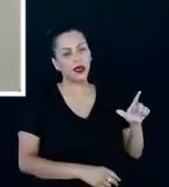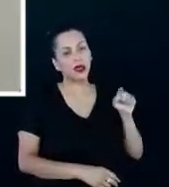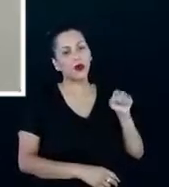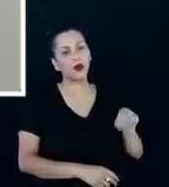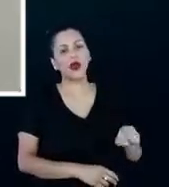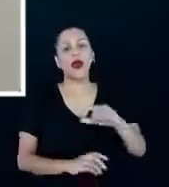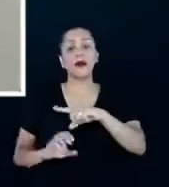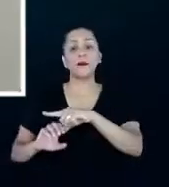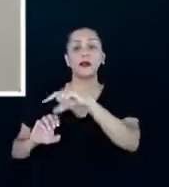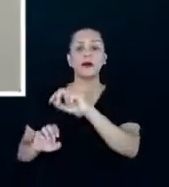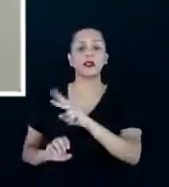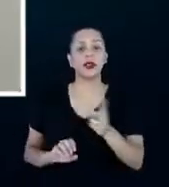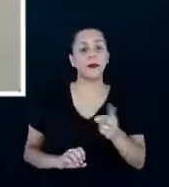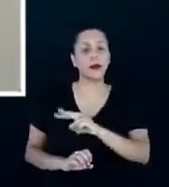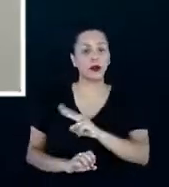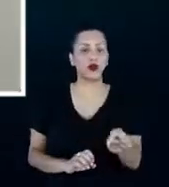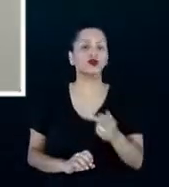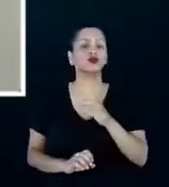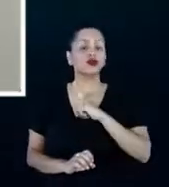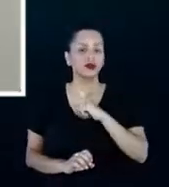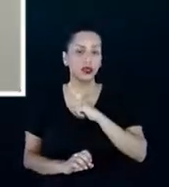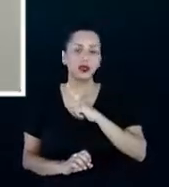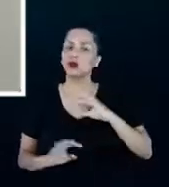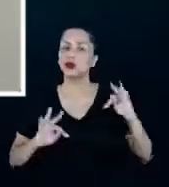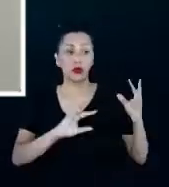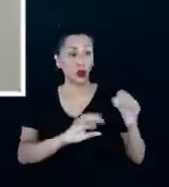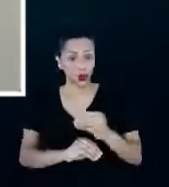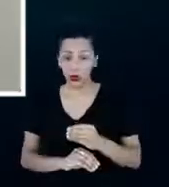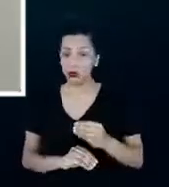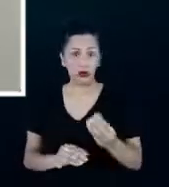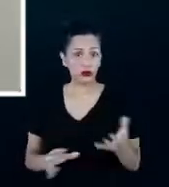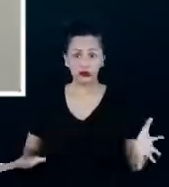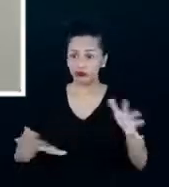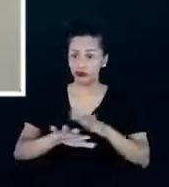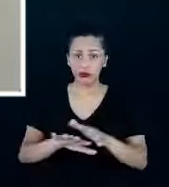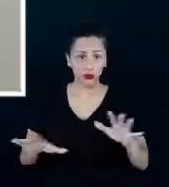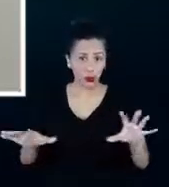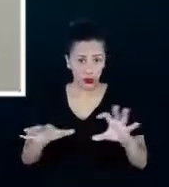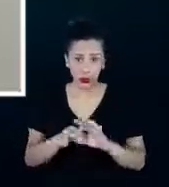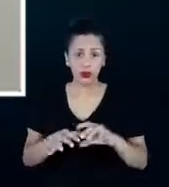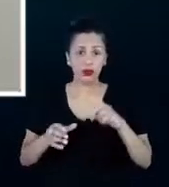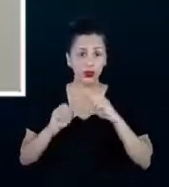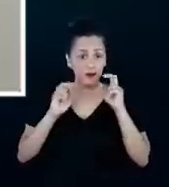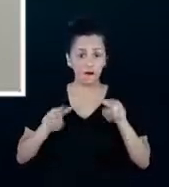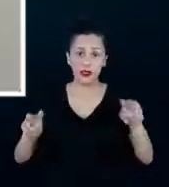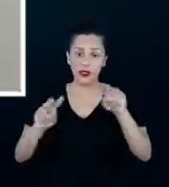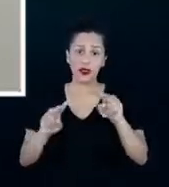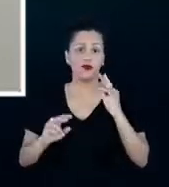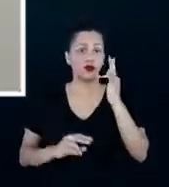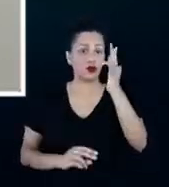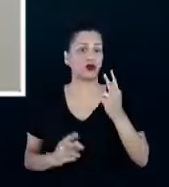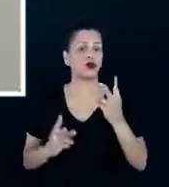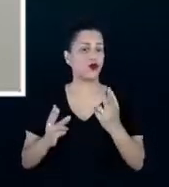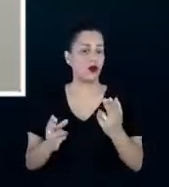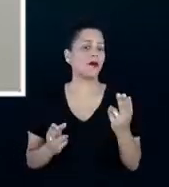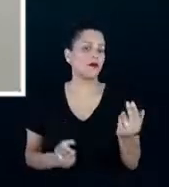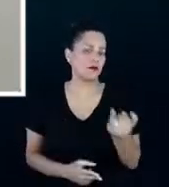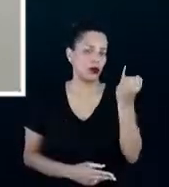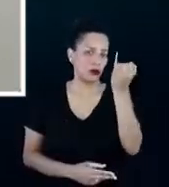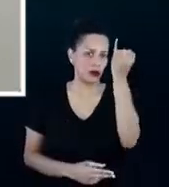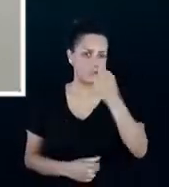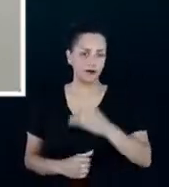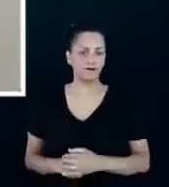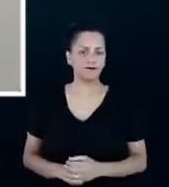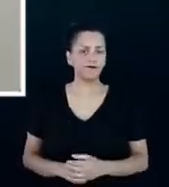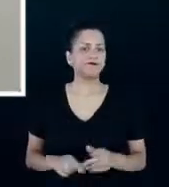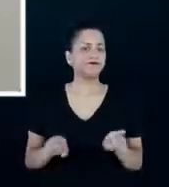gente, todo mundo, né, está na mesma página, todo mundo está evoluindo no mesmo sentido, com a mesma visão de futuro. Isso é muito importante. E, por fim, o que